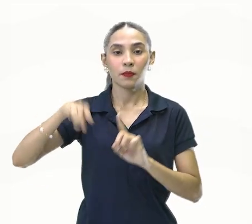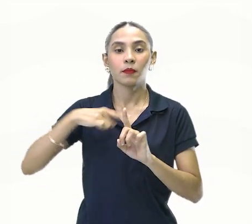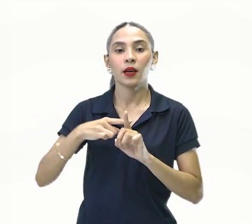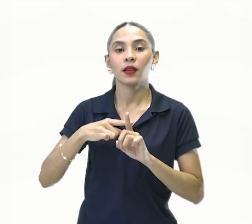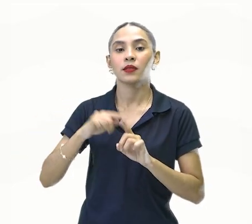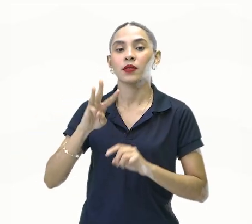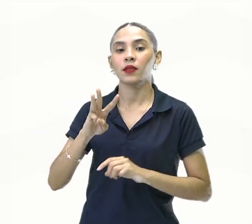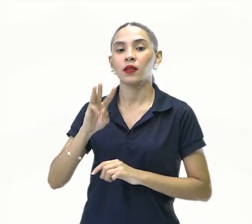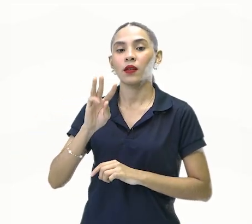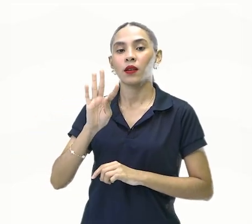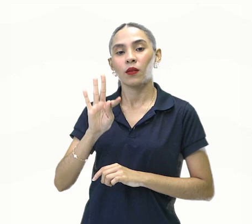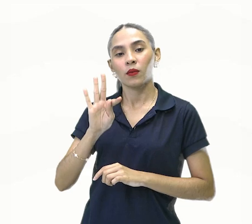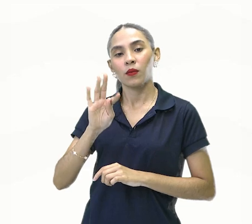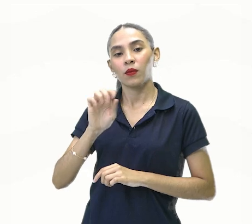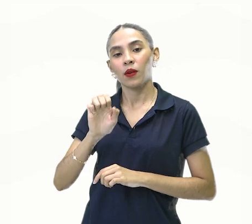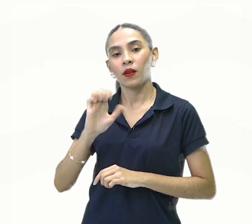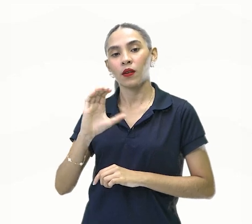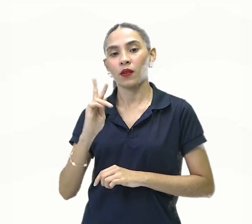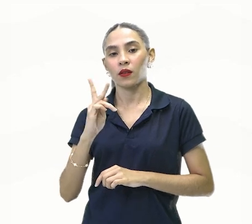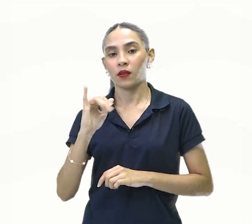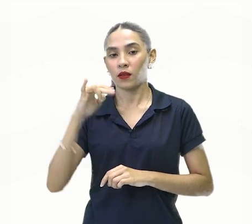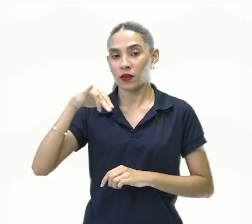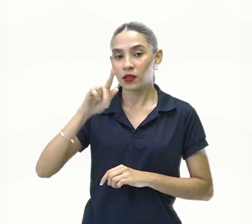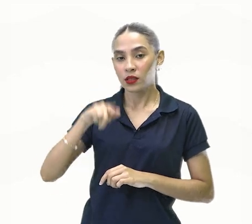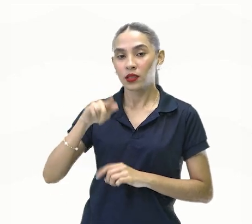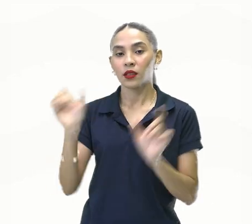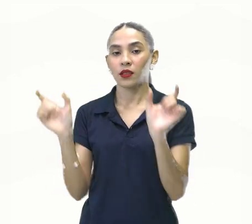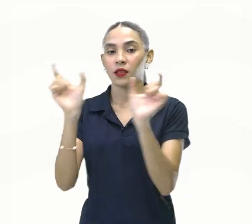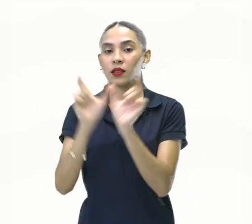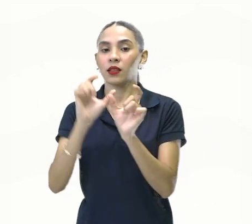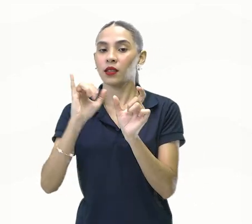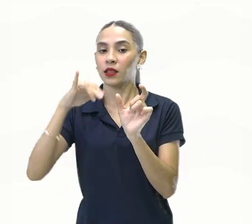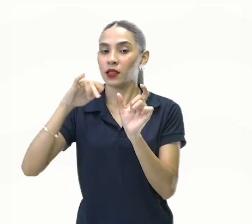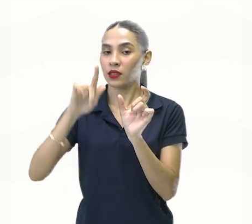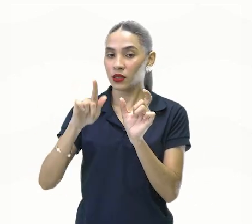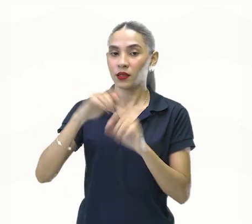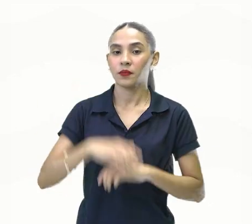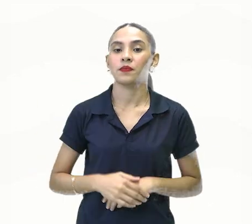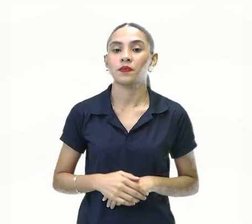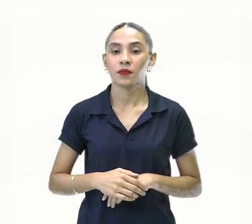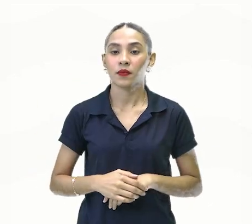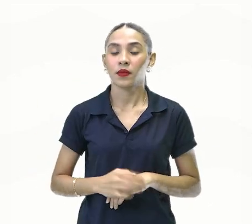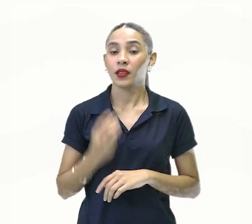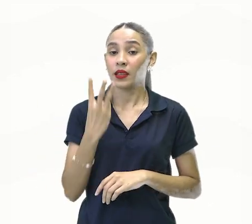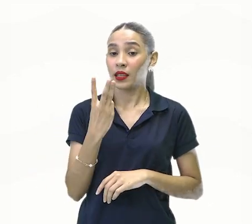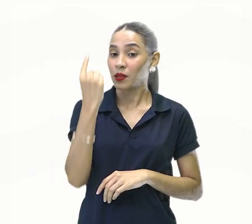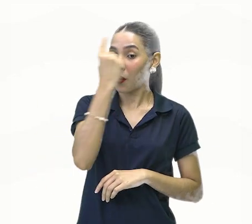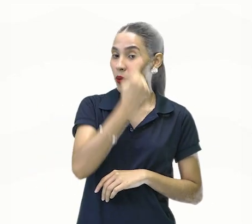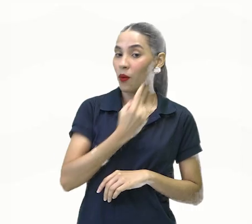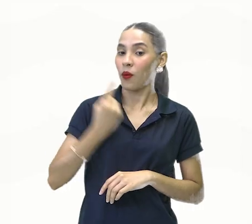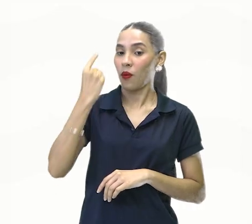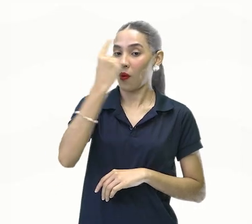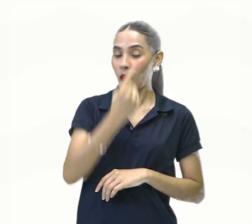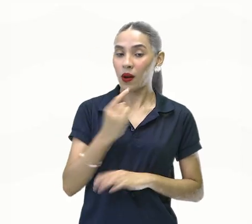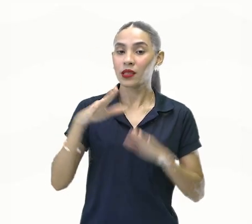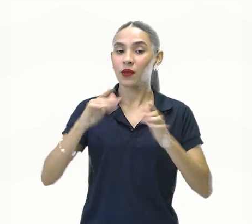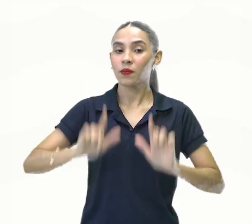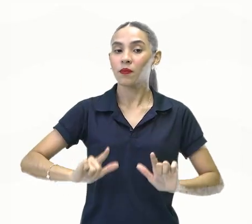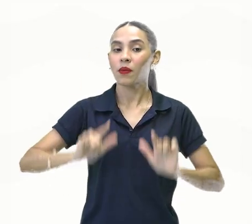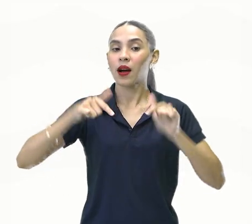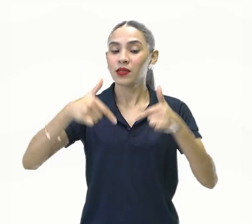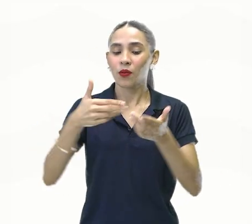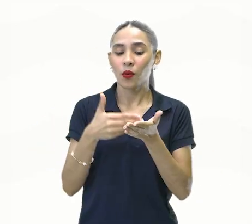ing. Então, nós estamos assistindo aquela série por 3 horas. Ou seja, é uma ação, gente,